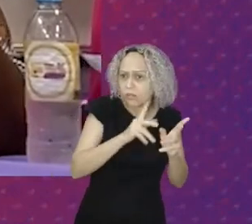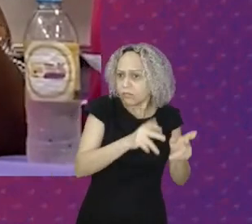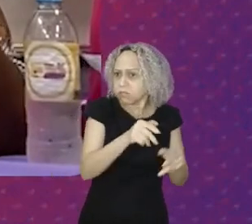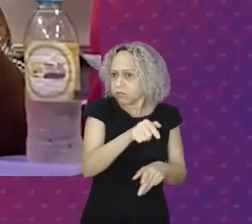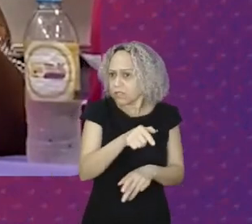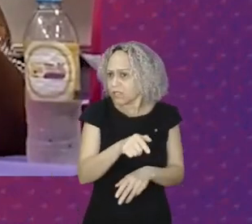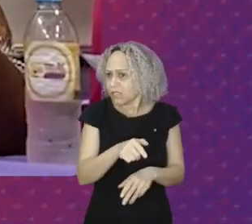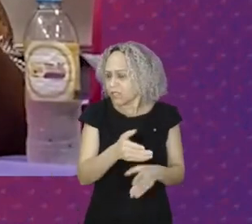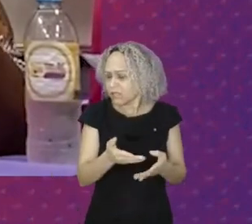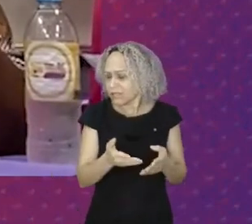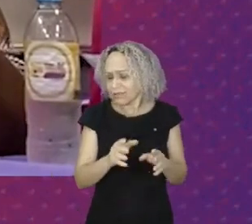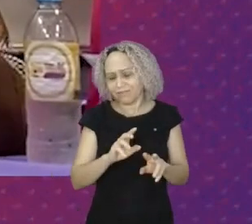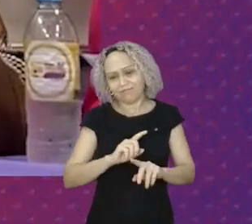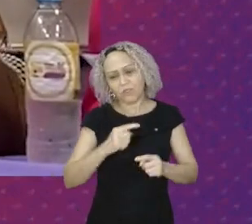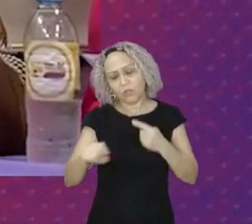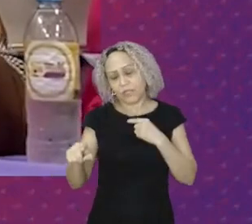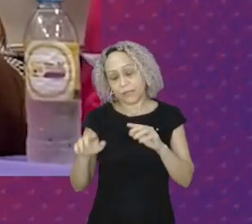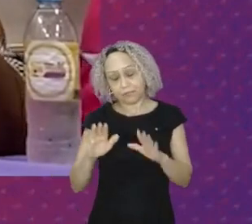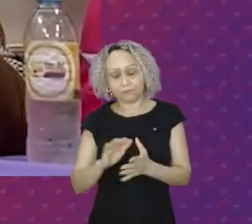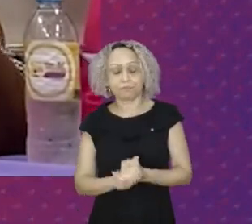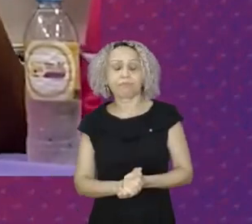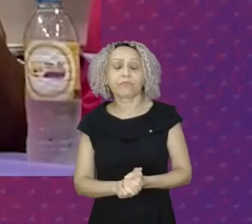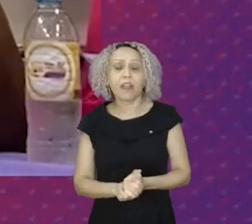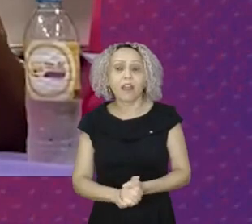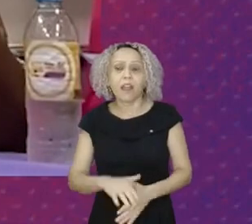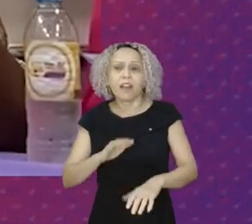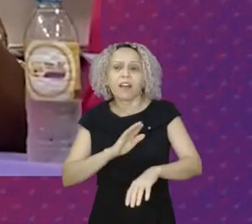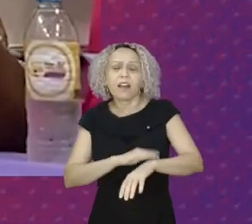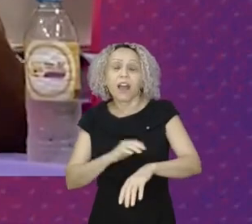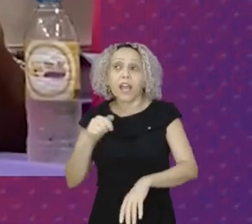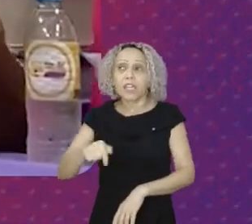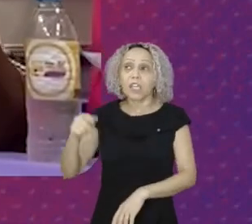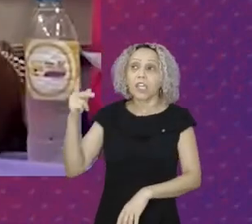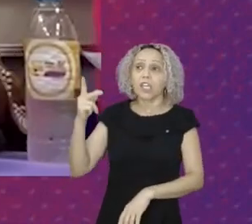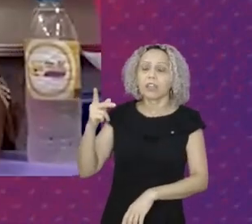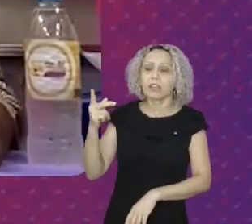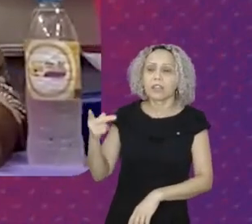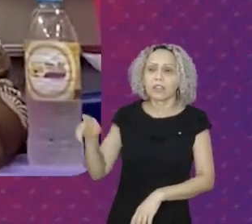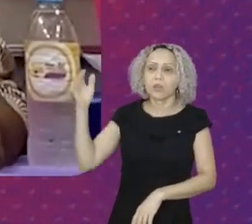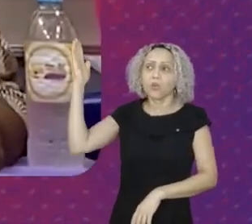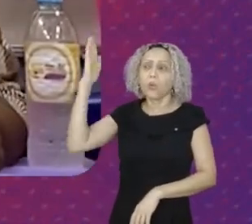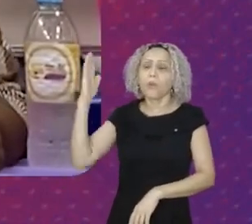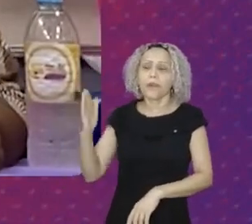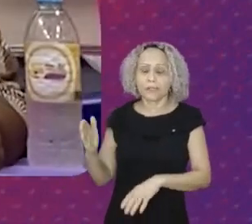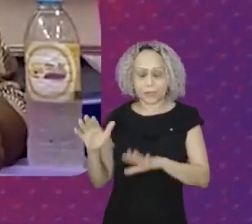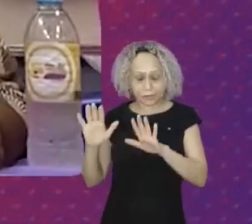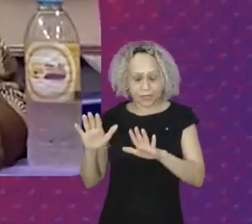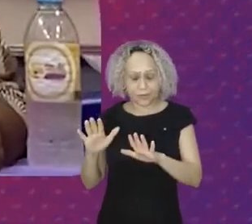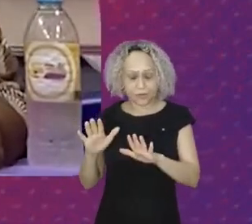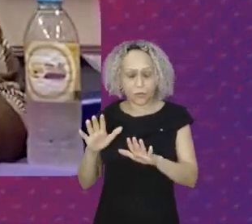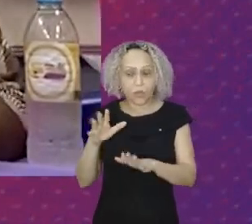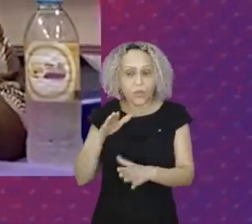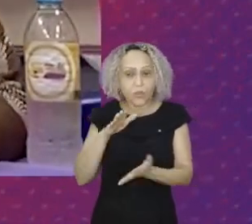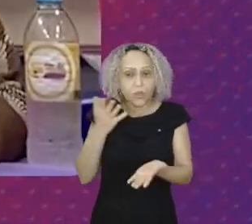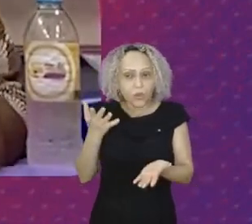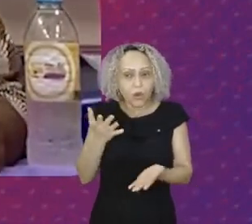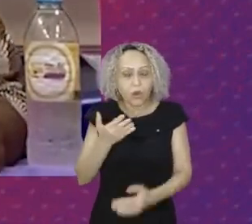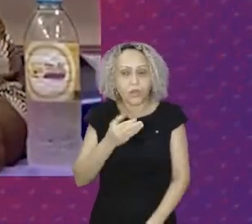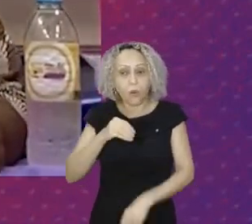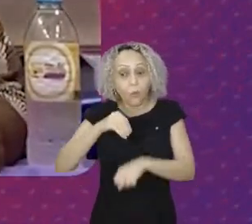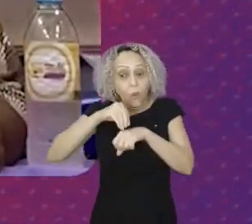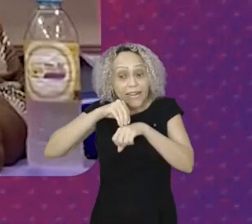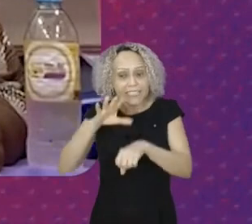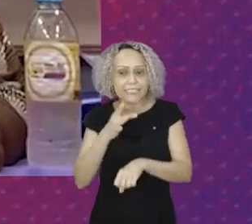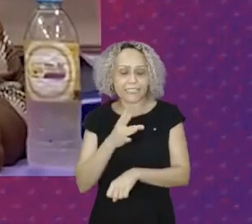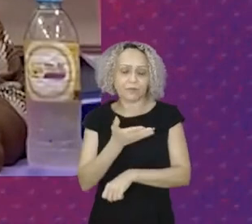políticas públicas. Porque o que acontecia no Brasil, vamos dar só um exemplo básico aqui para a galera que é bem novinha, né? Olha bem,